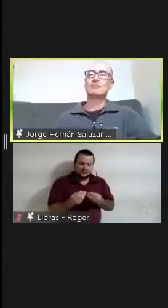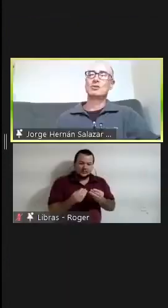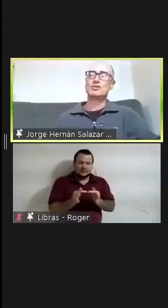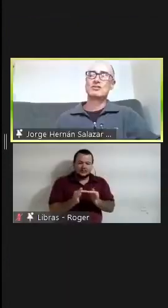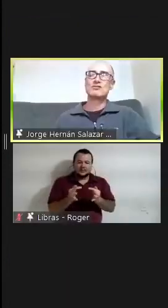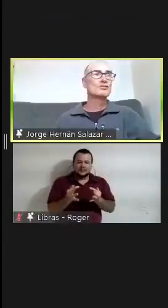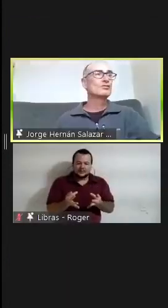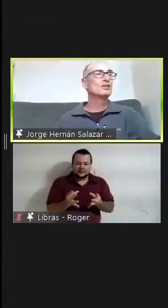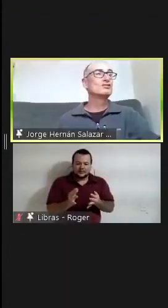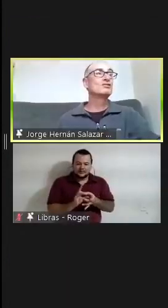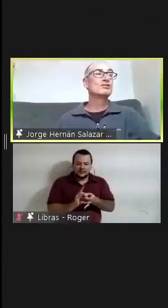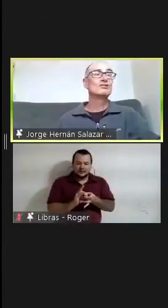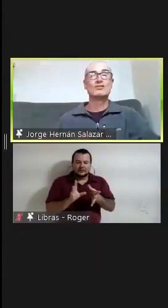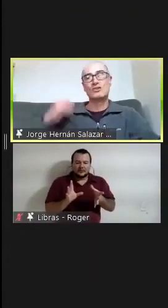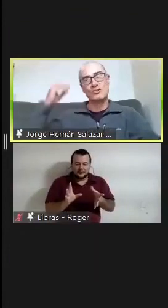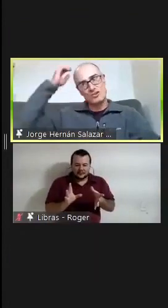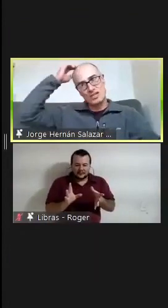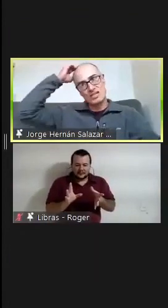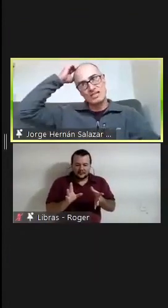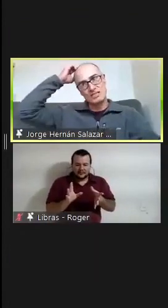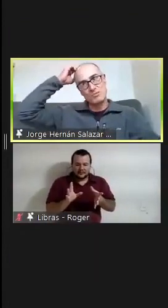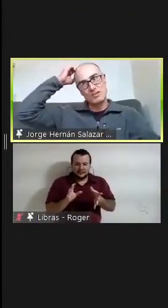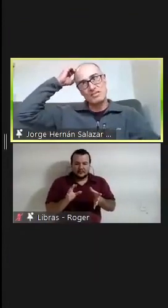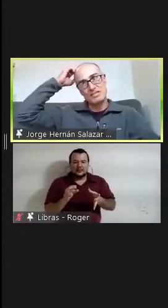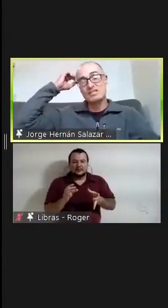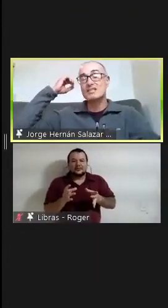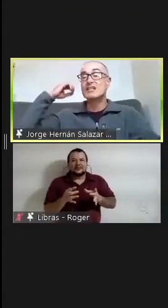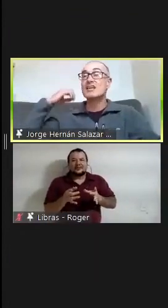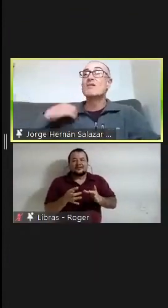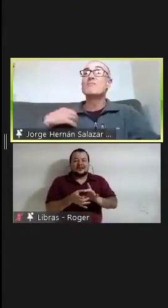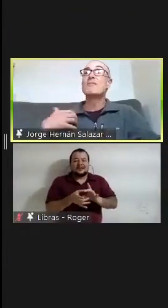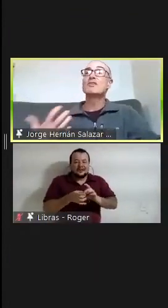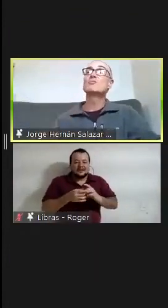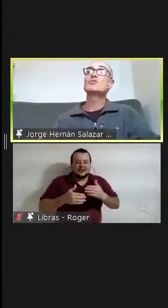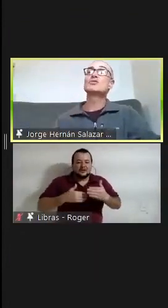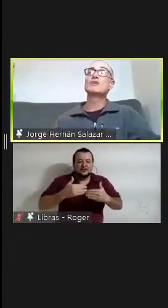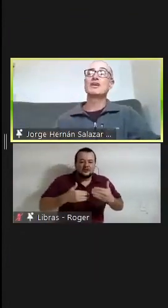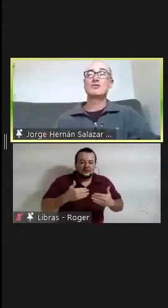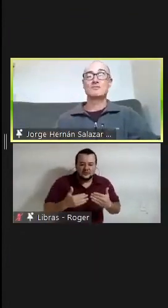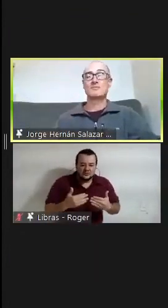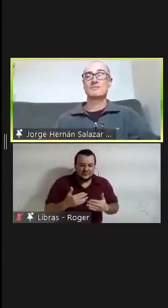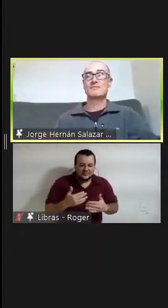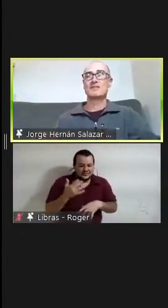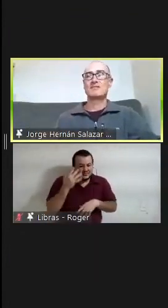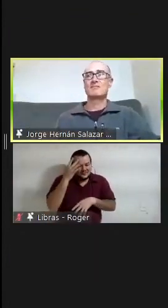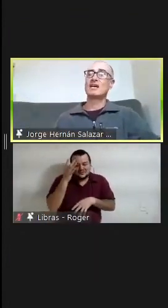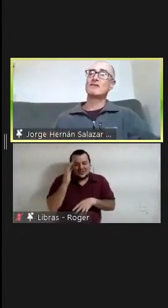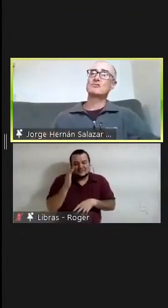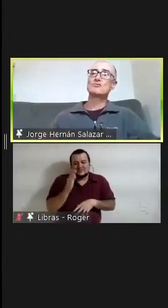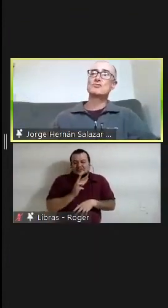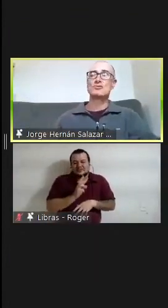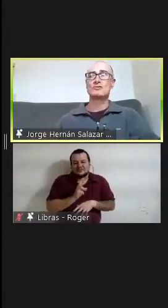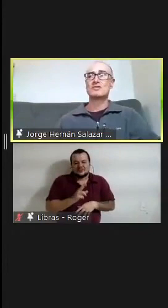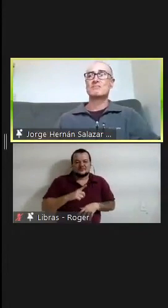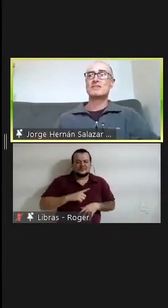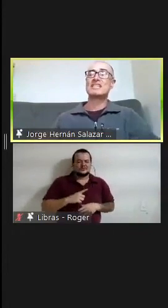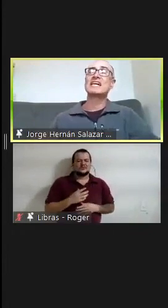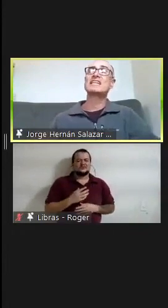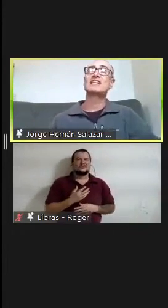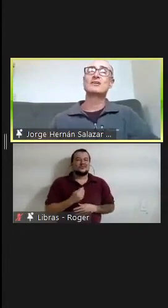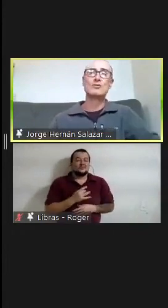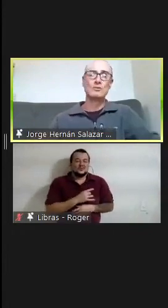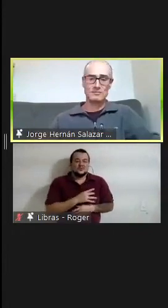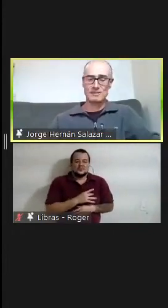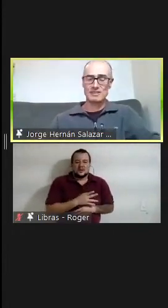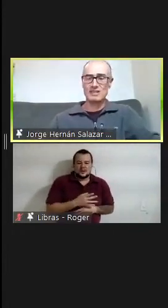em processos onde eu não conhecia as respostas. Me deu muito medo, me dava susto, me